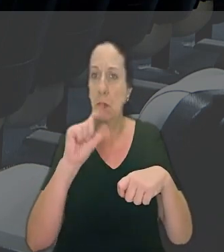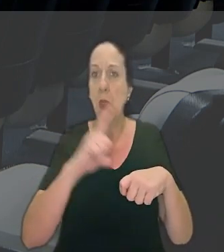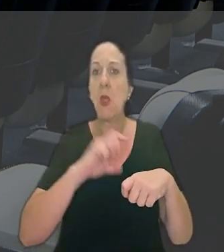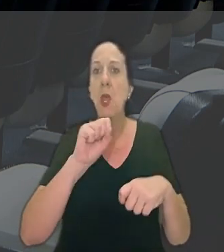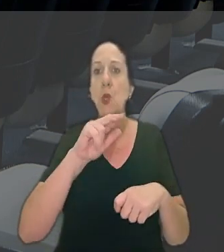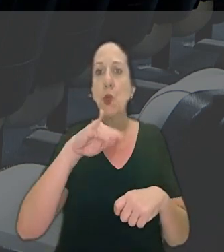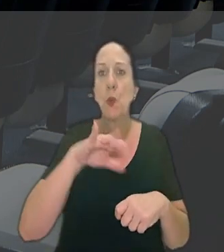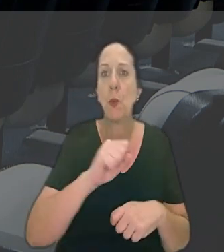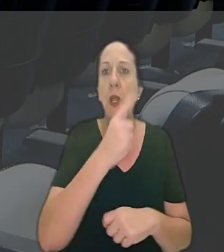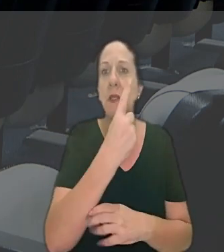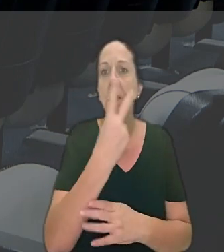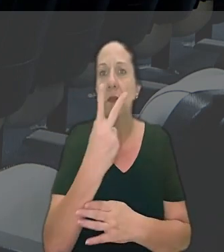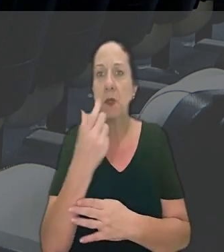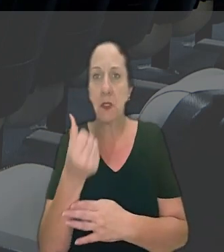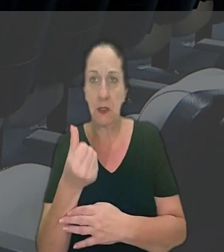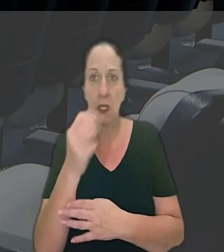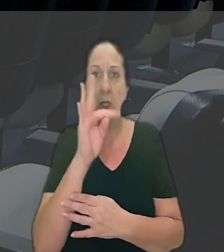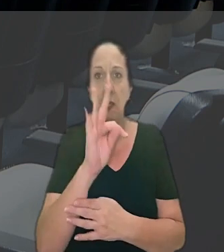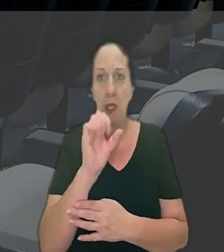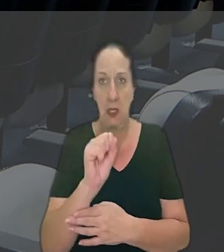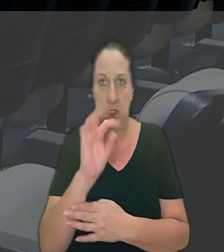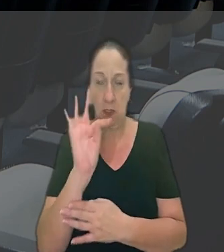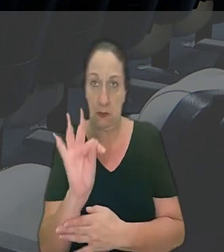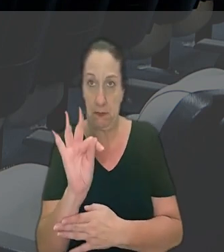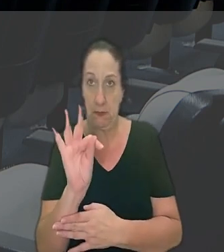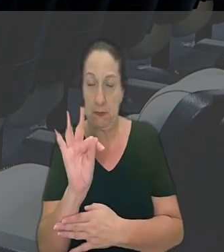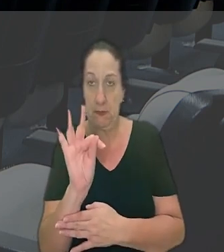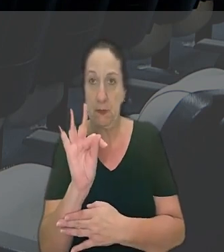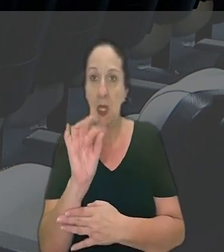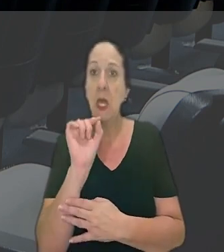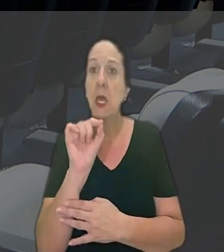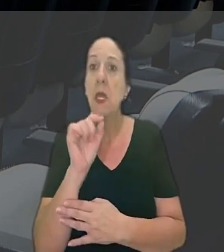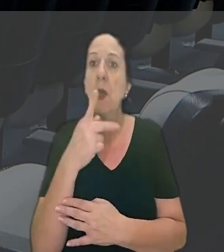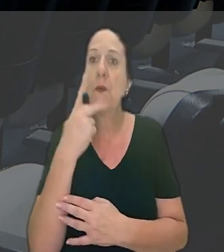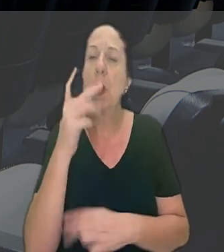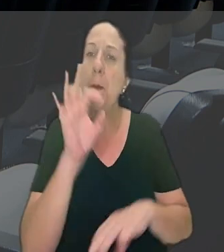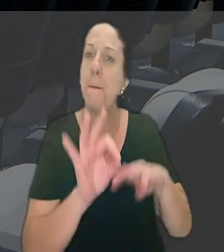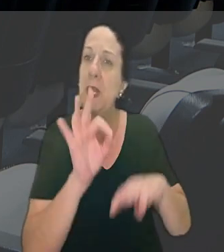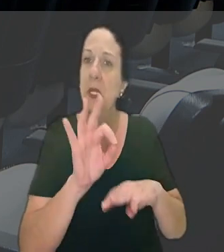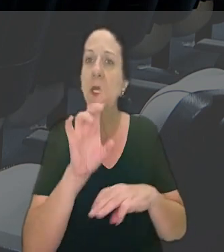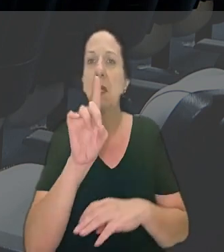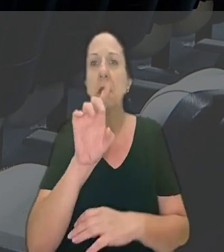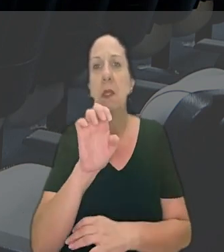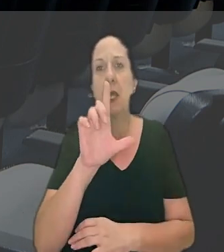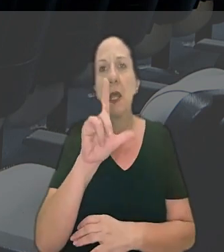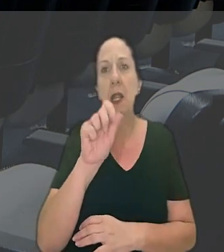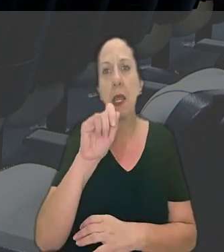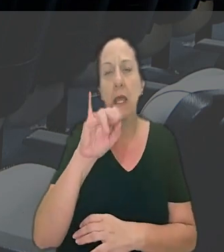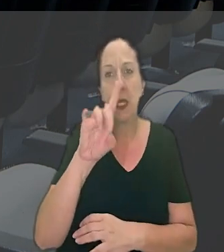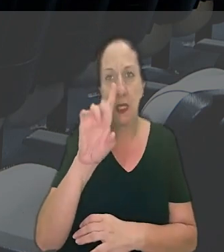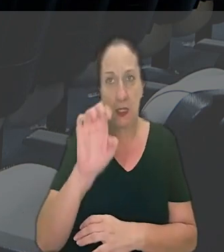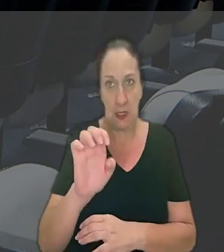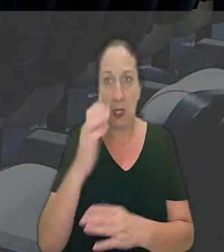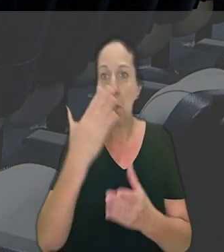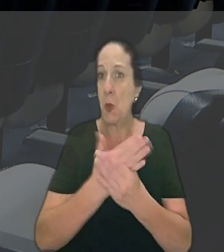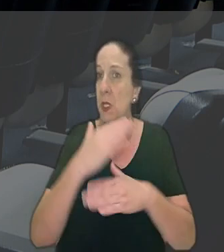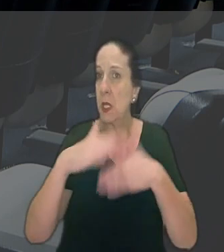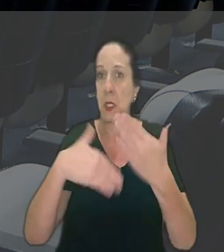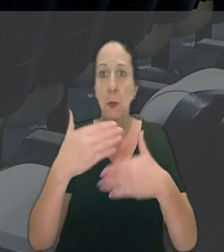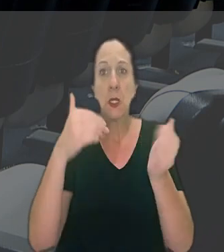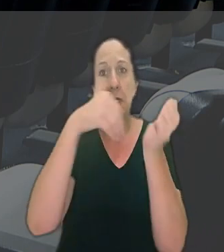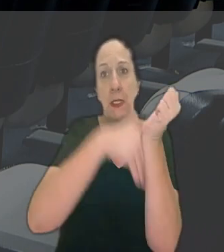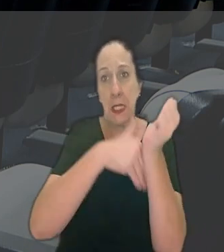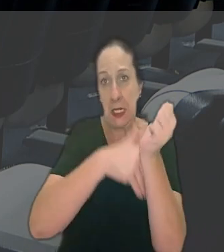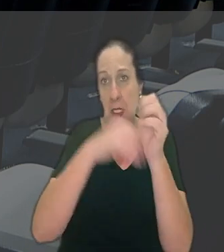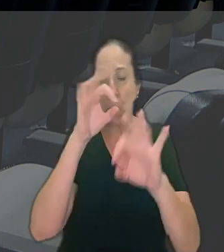de acordo com a súmula 126 do TST. Ficou vencida a ministra Adelaide Miranda Arantes. O processo tramita